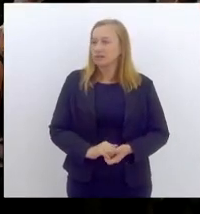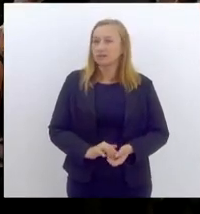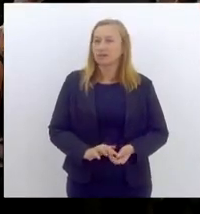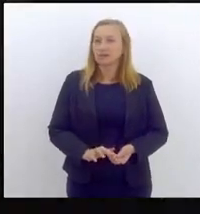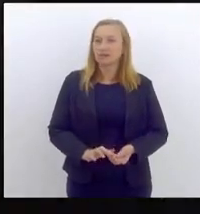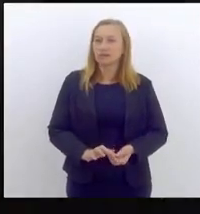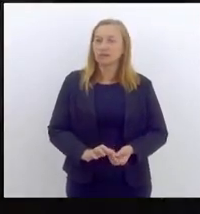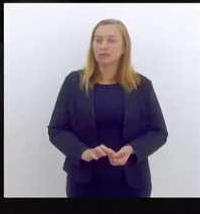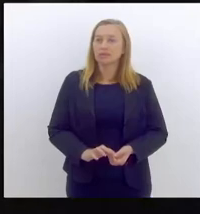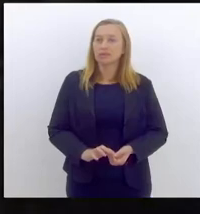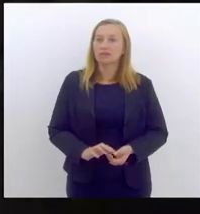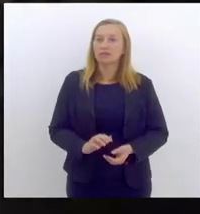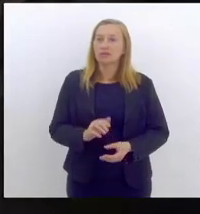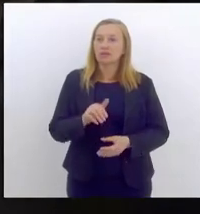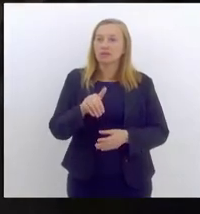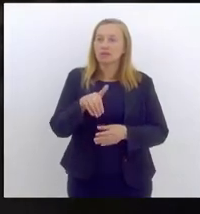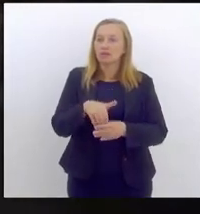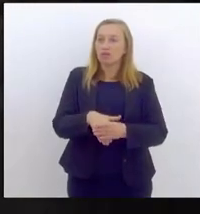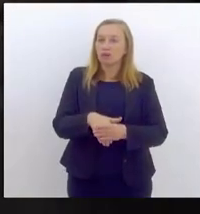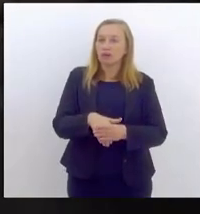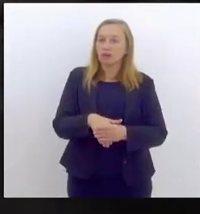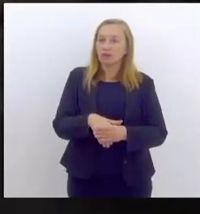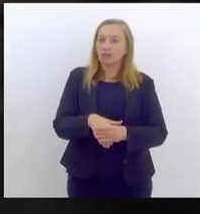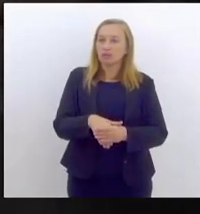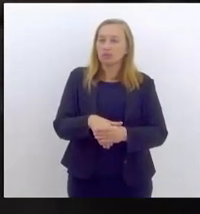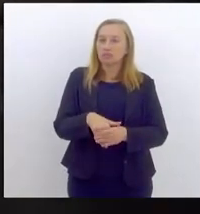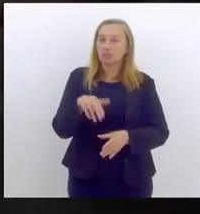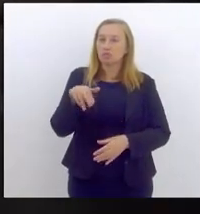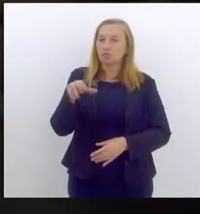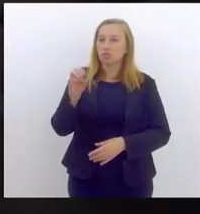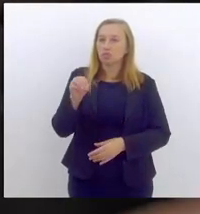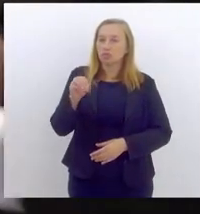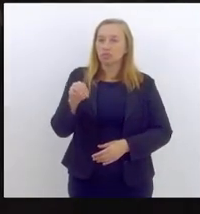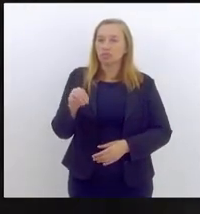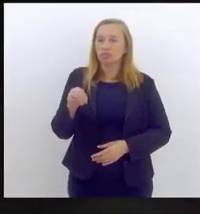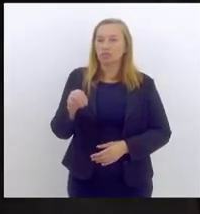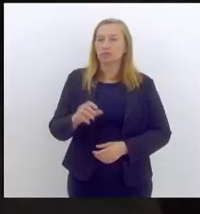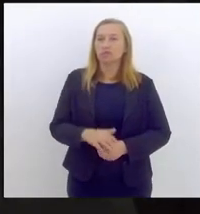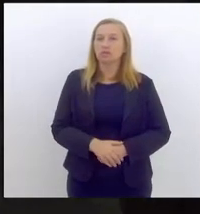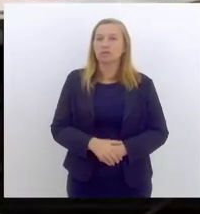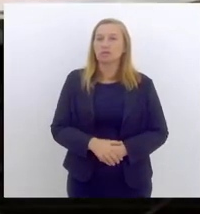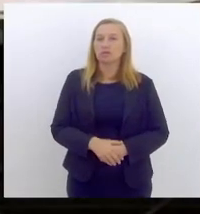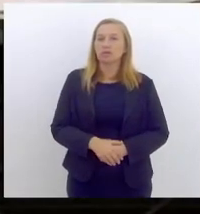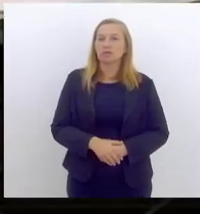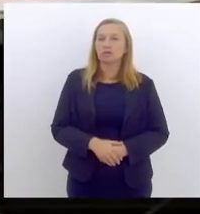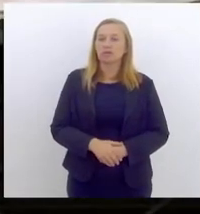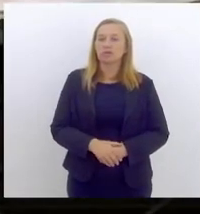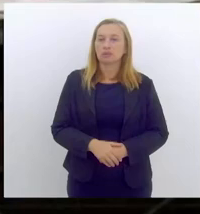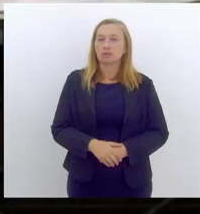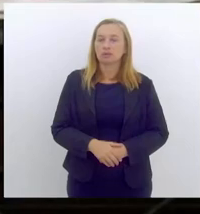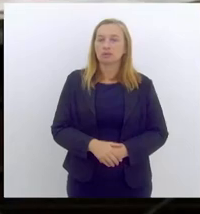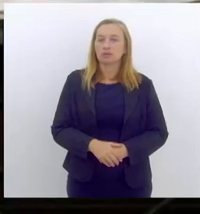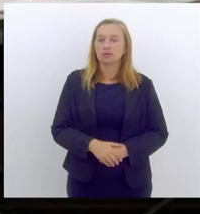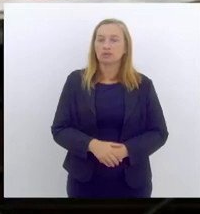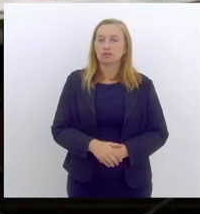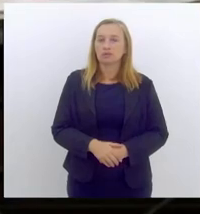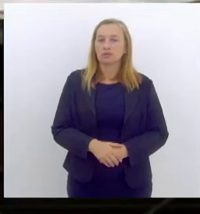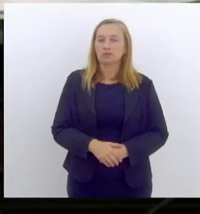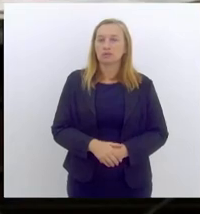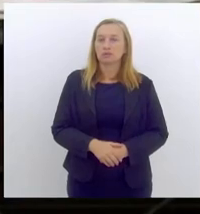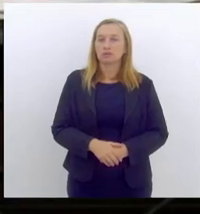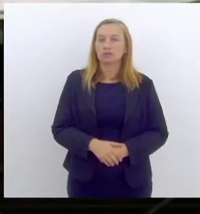Pela abstenção, presidente. Voto pela abstenção. Obrigada. Deputada Élica Takimoto vota pela